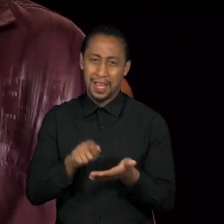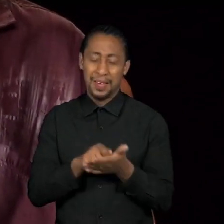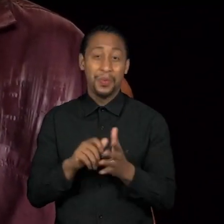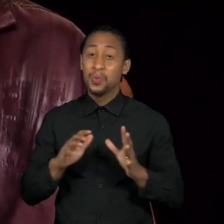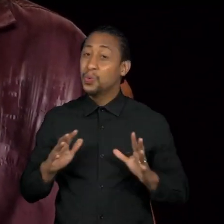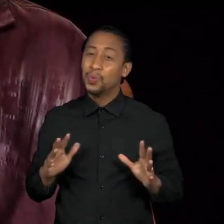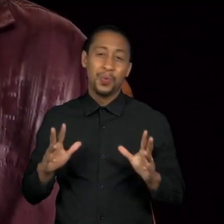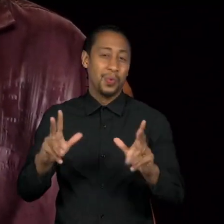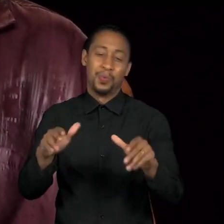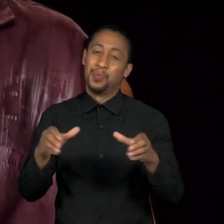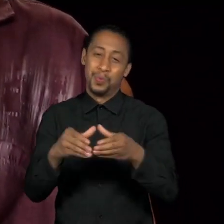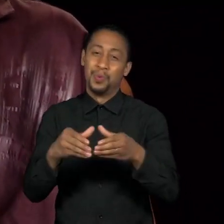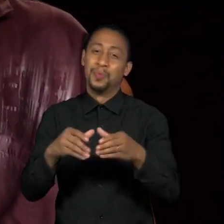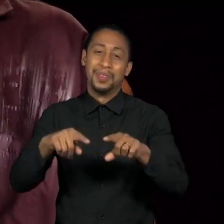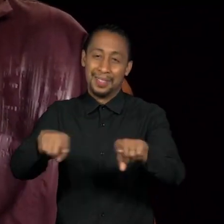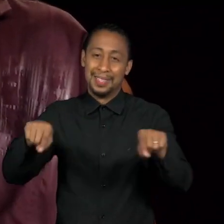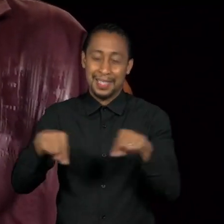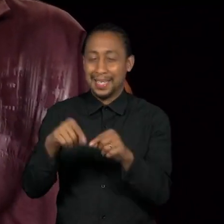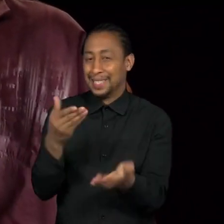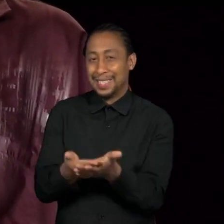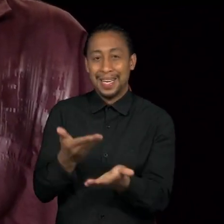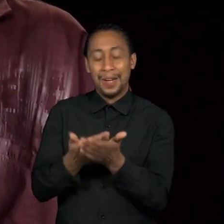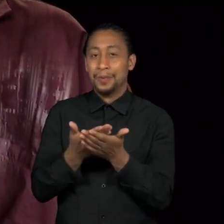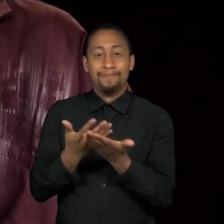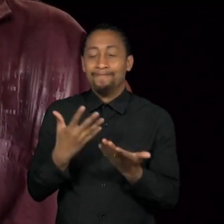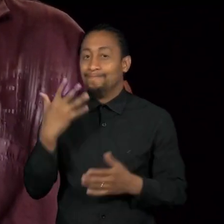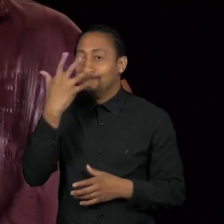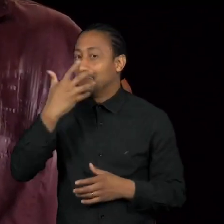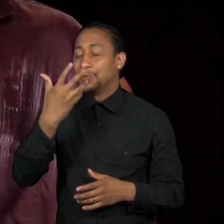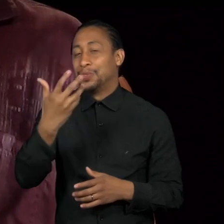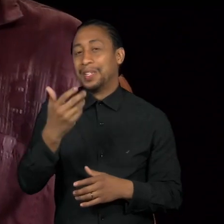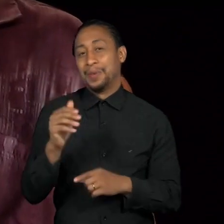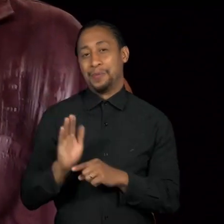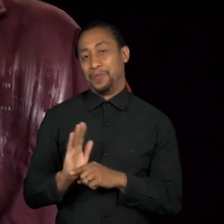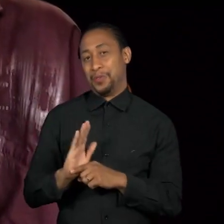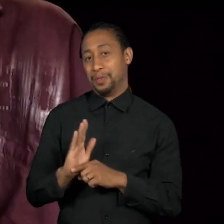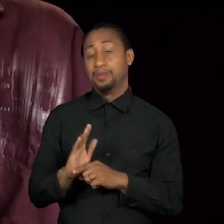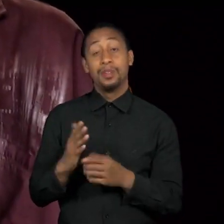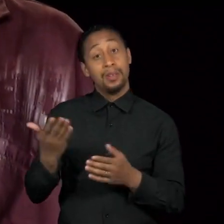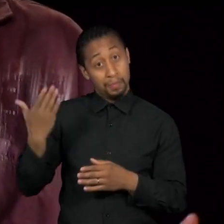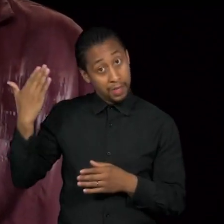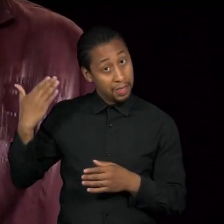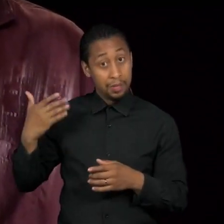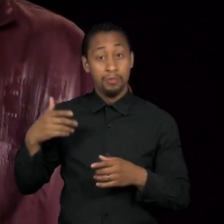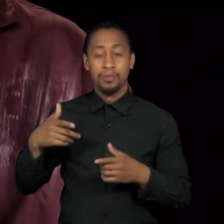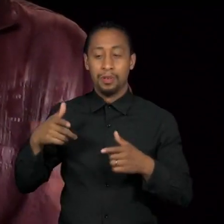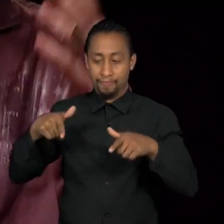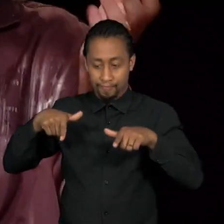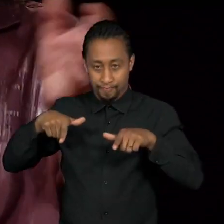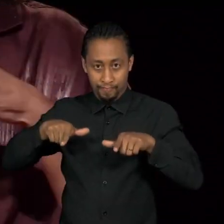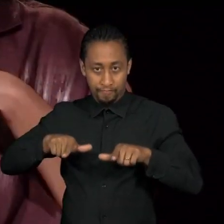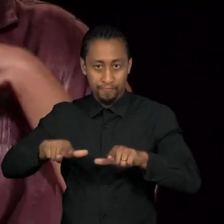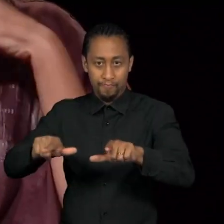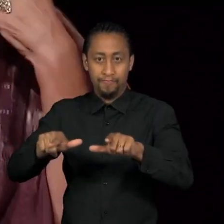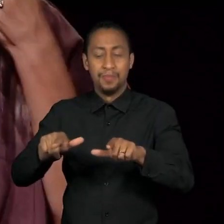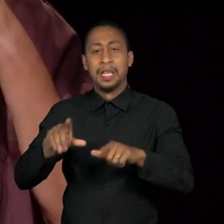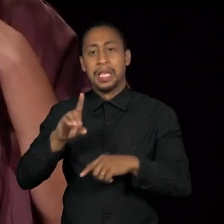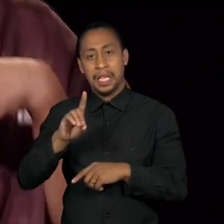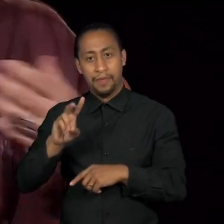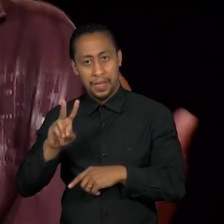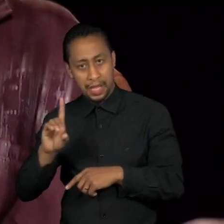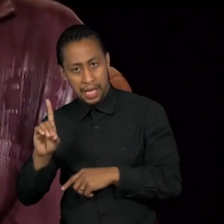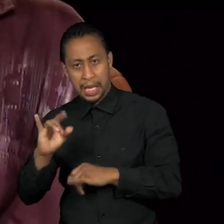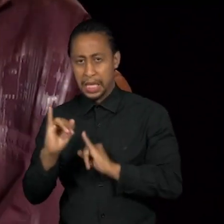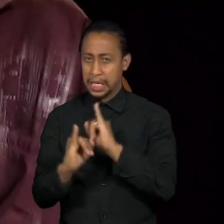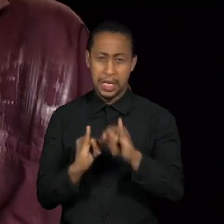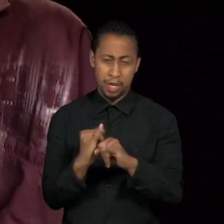encantado por cinema. E os filmes não tinha videocassete, né? Sempre importante dizer, não tinha DVD, não tinha